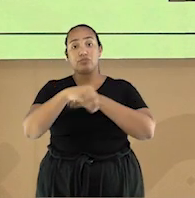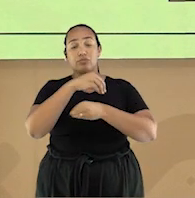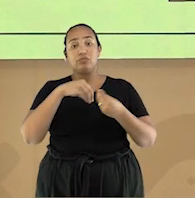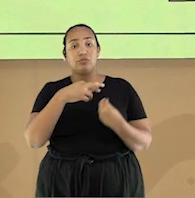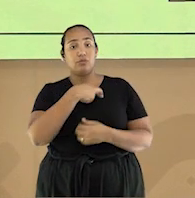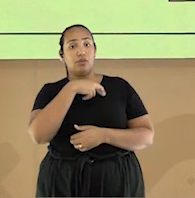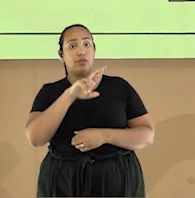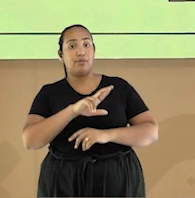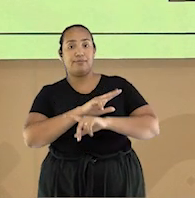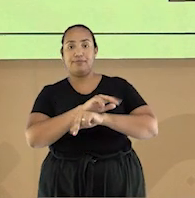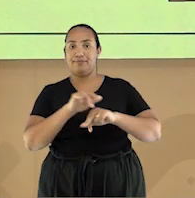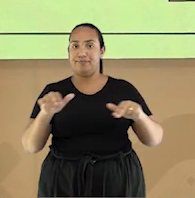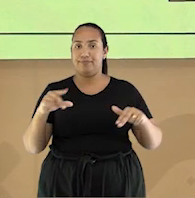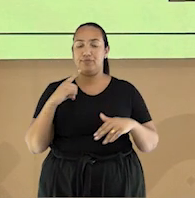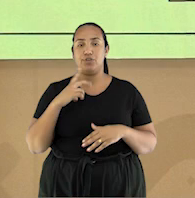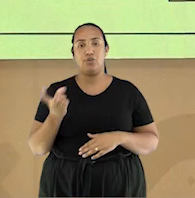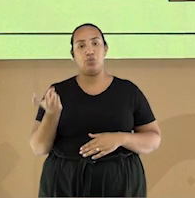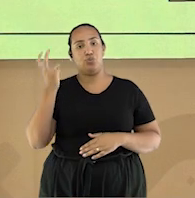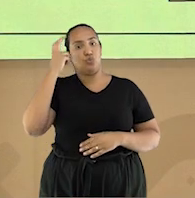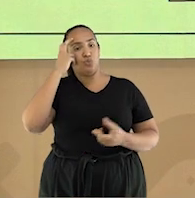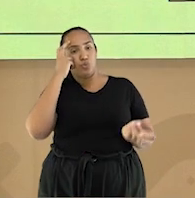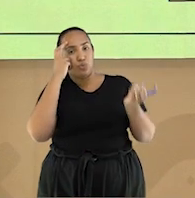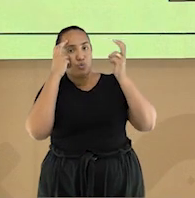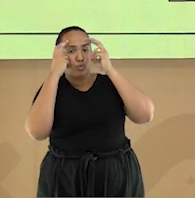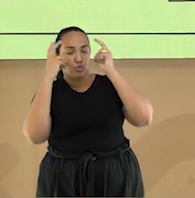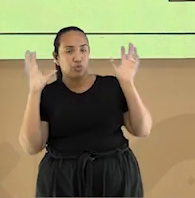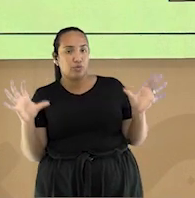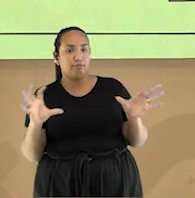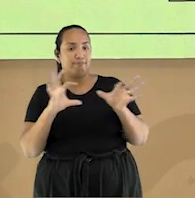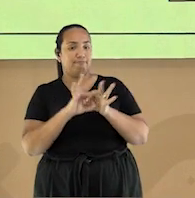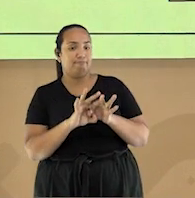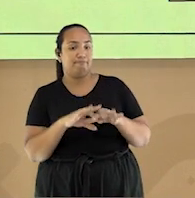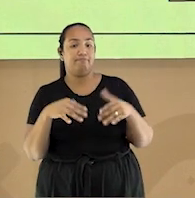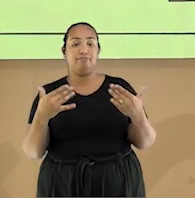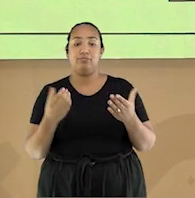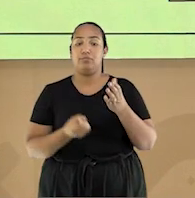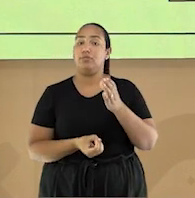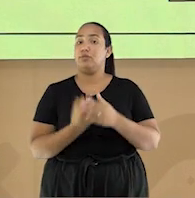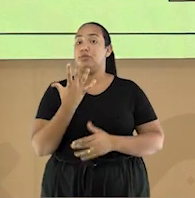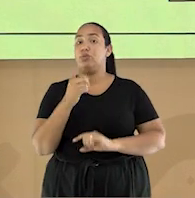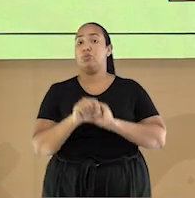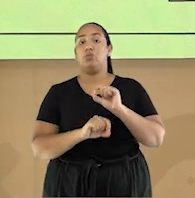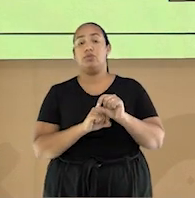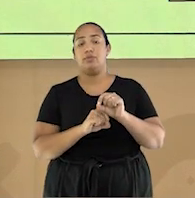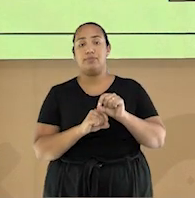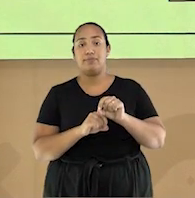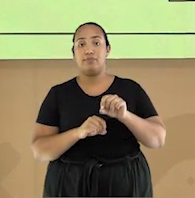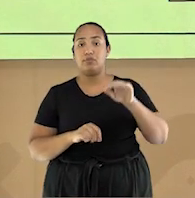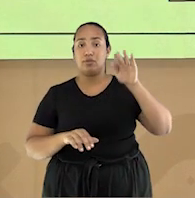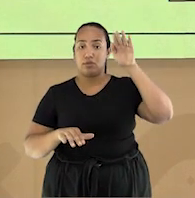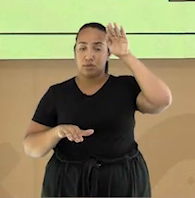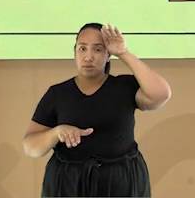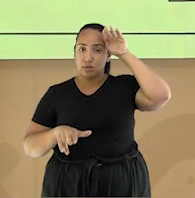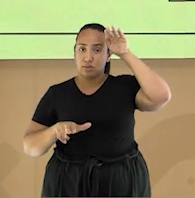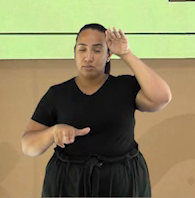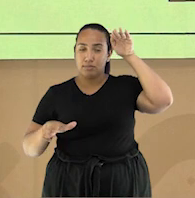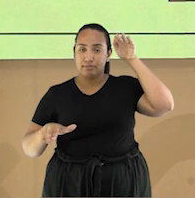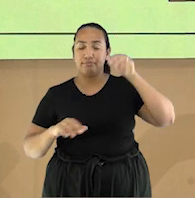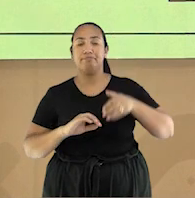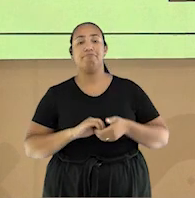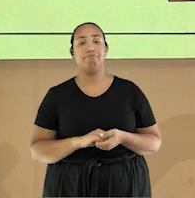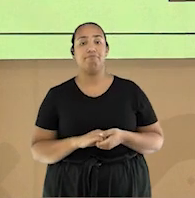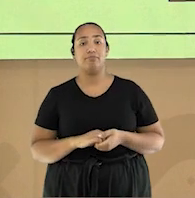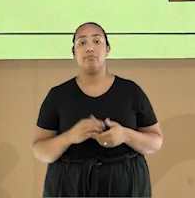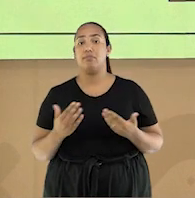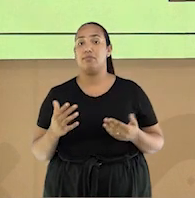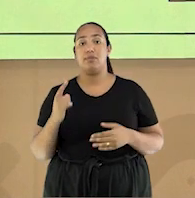rituais e cultura unidos e partilhados. Daí surgiu o candomblé, que segundo alguns pesquisadores, a crença